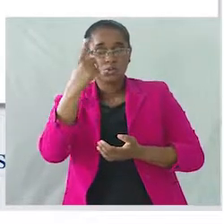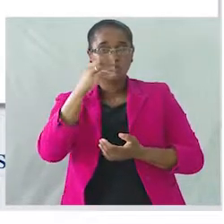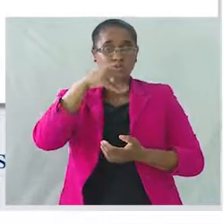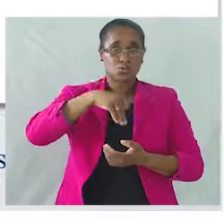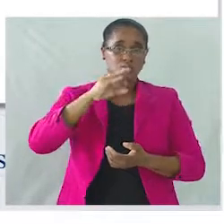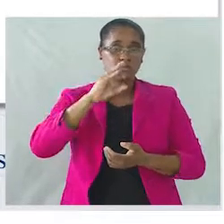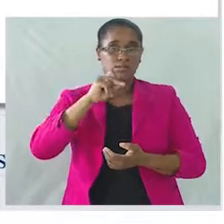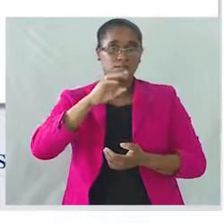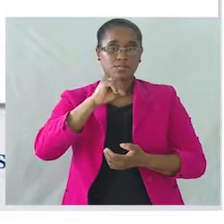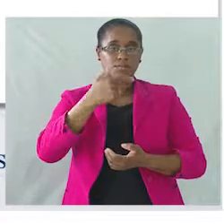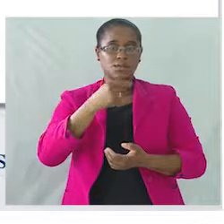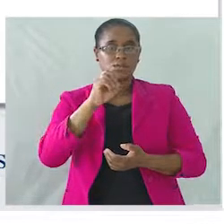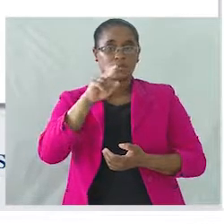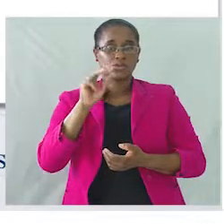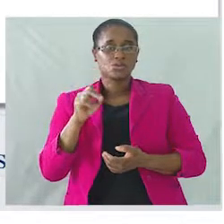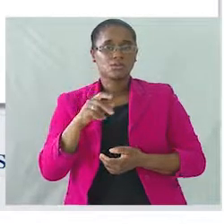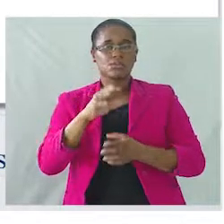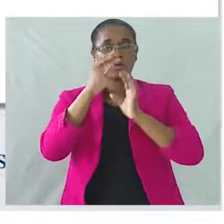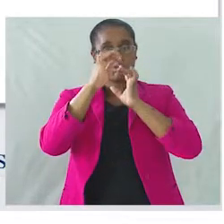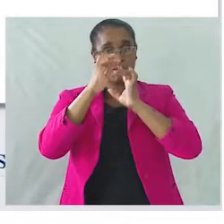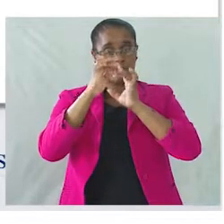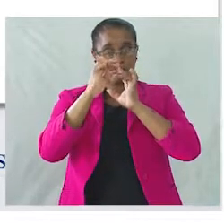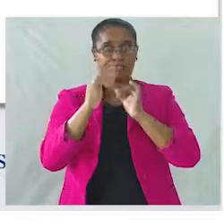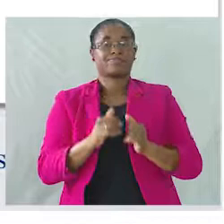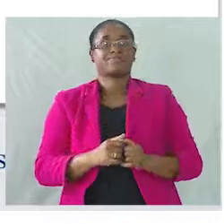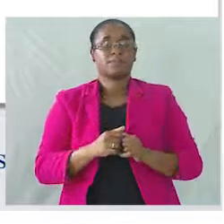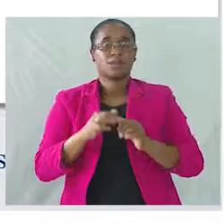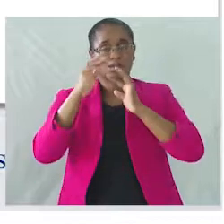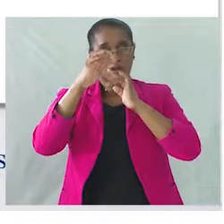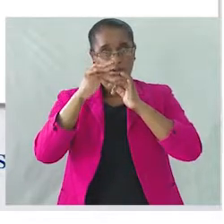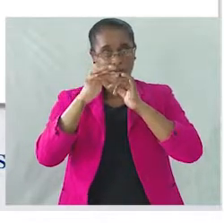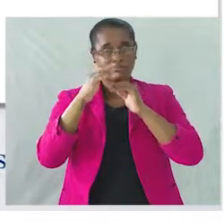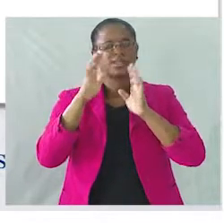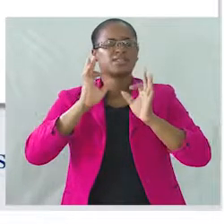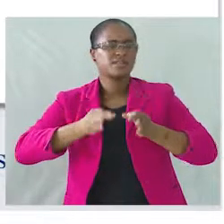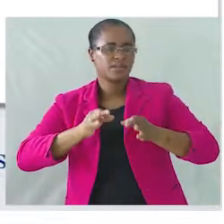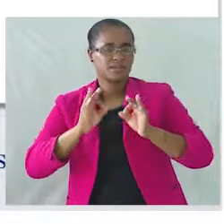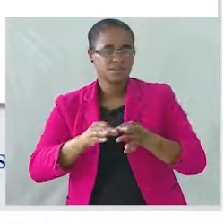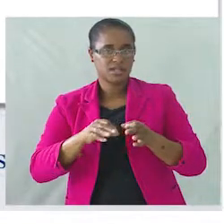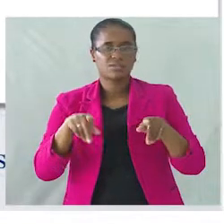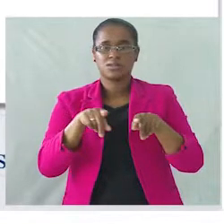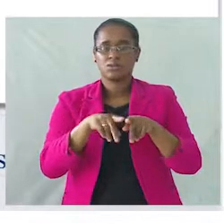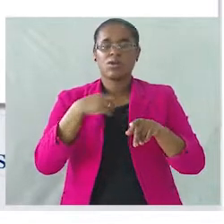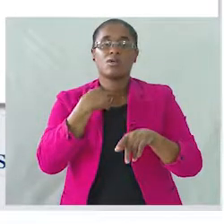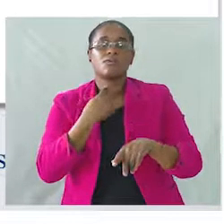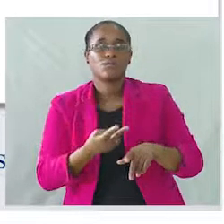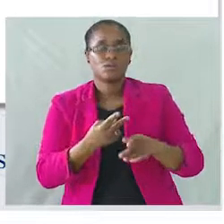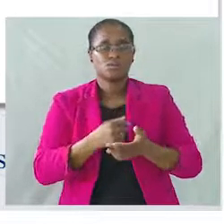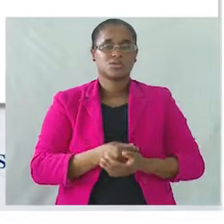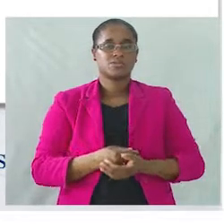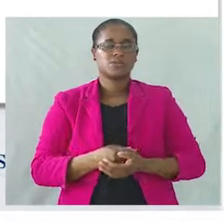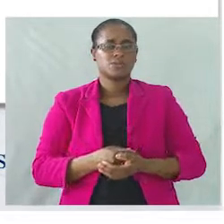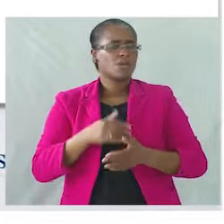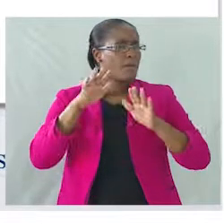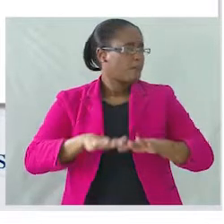pastores para que tocasse. Da flauta saíam sempre as mesmas vozes que